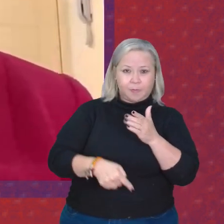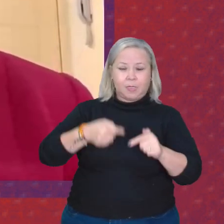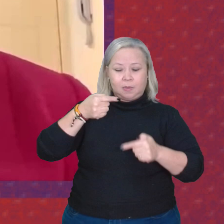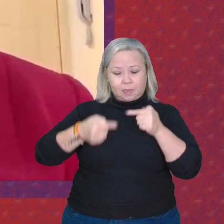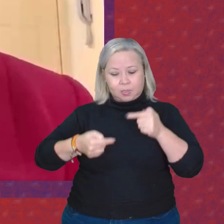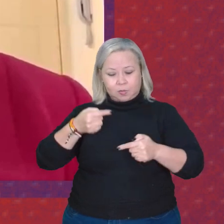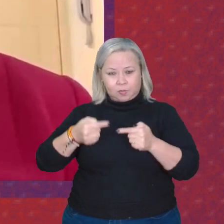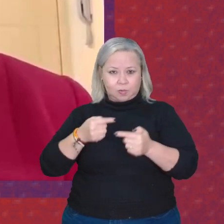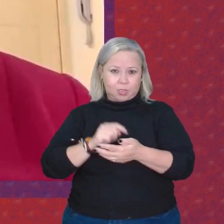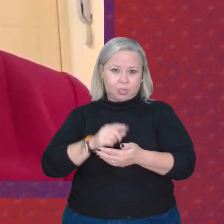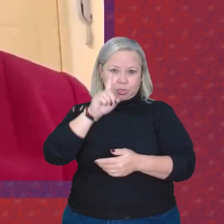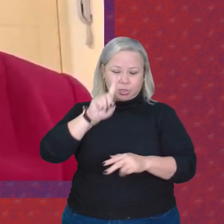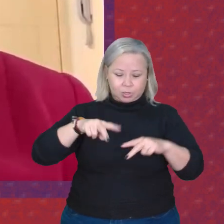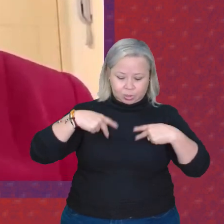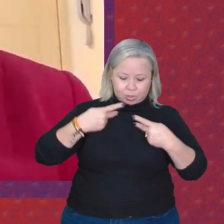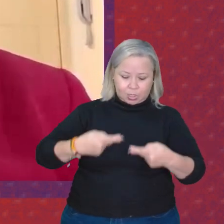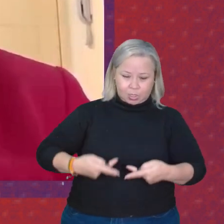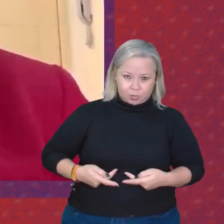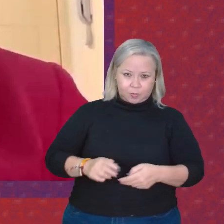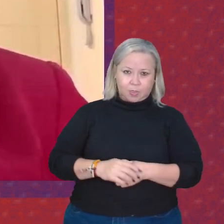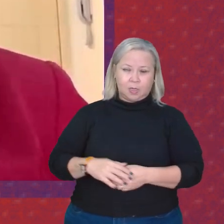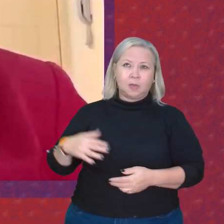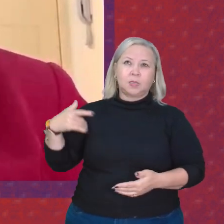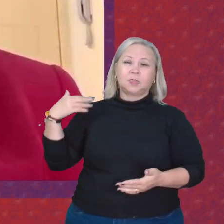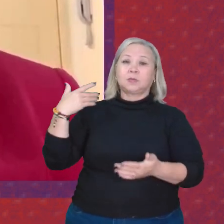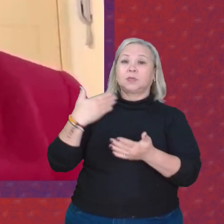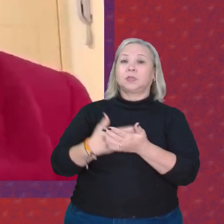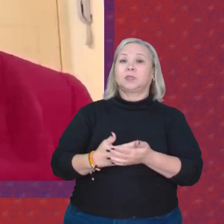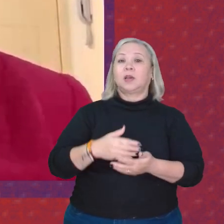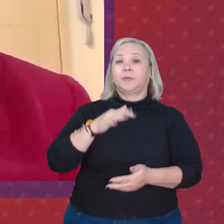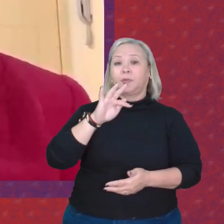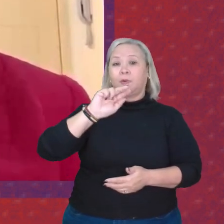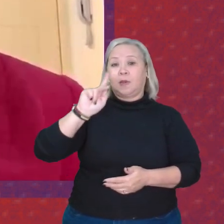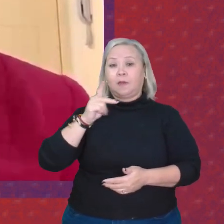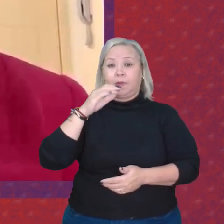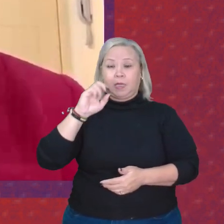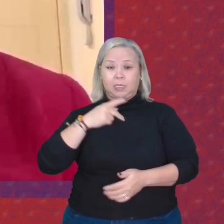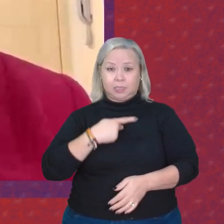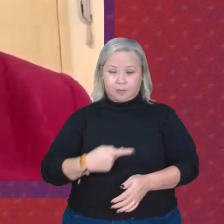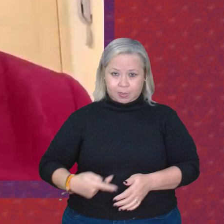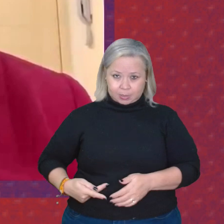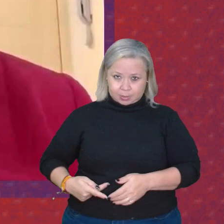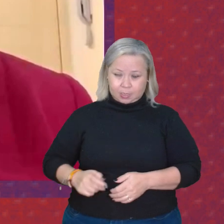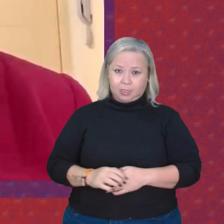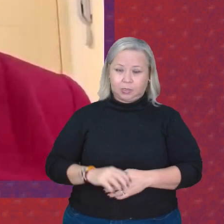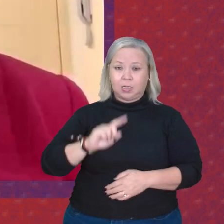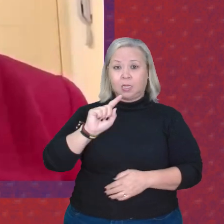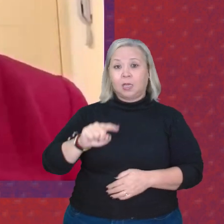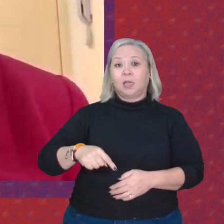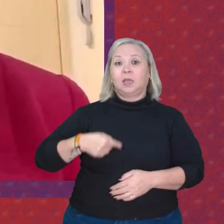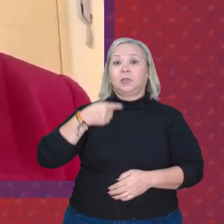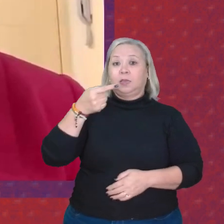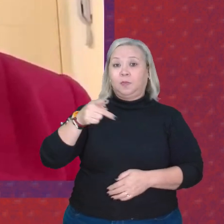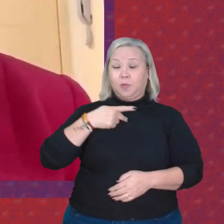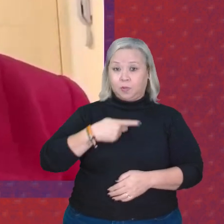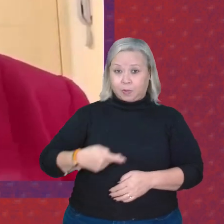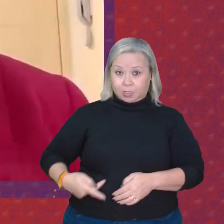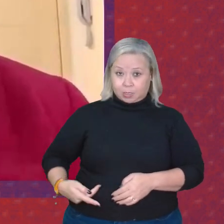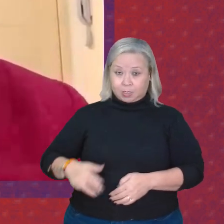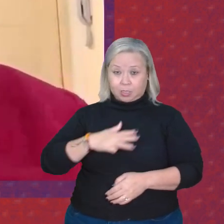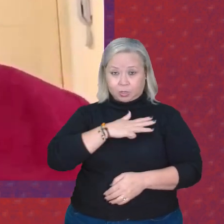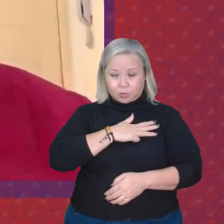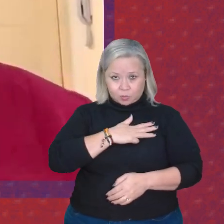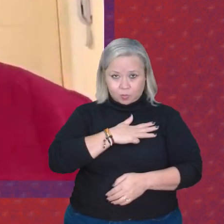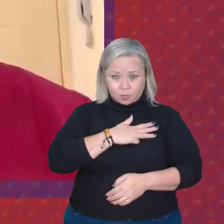políticas de direitos humanos desde a época do Fernando Henrique, posteriormente, né, o presidente Luiz Inácio Lula da